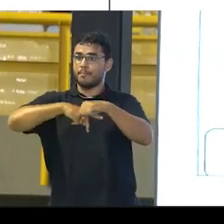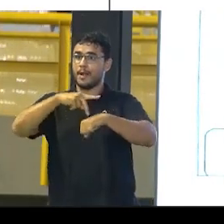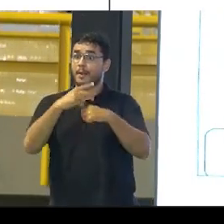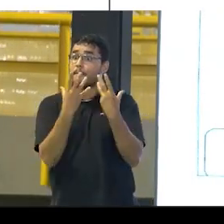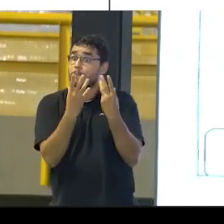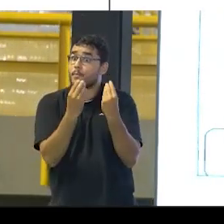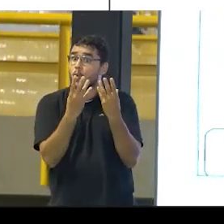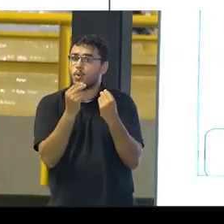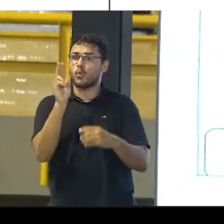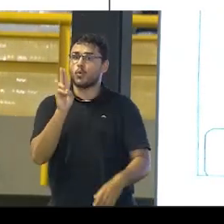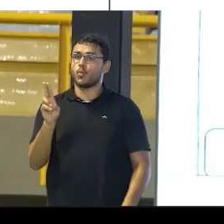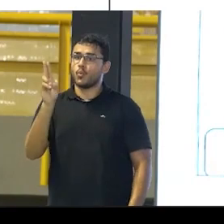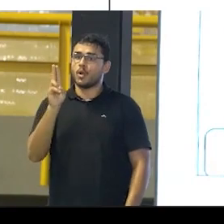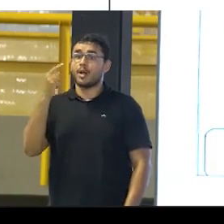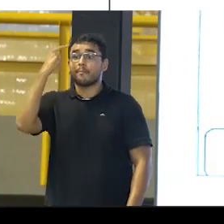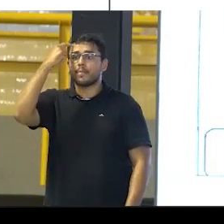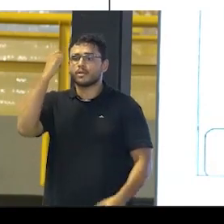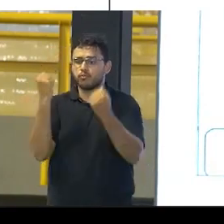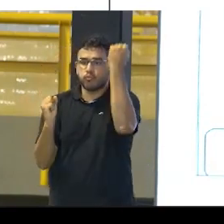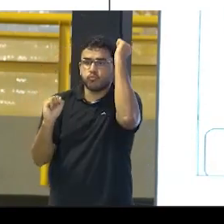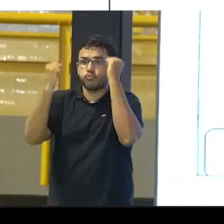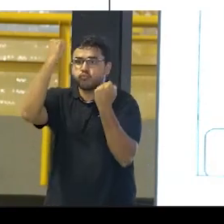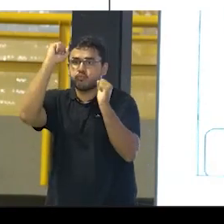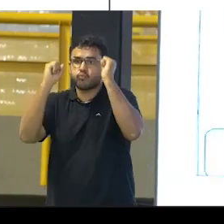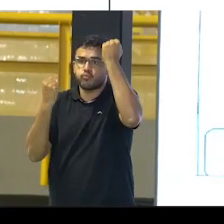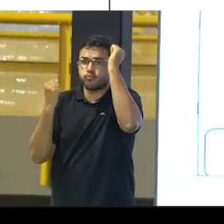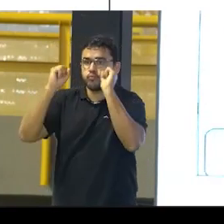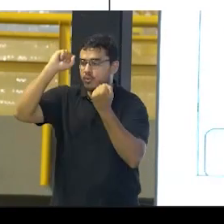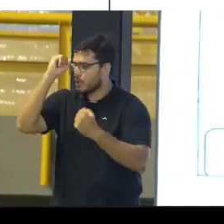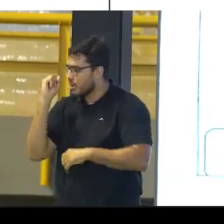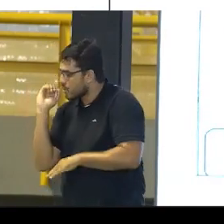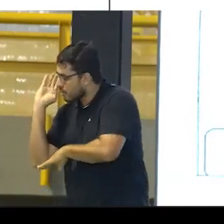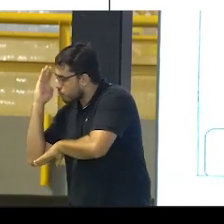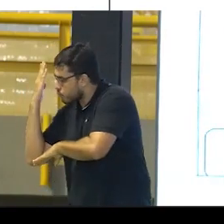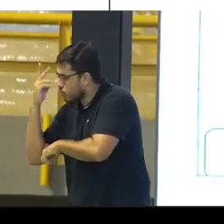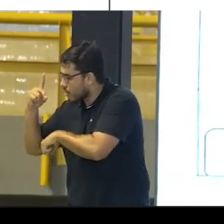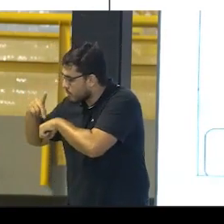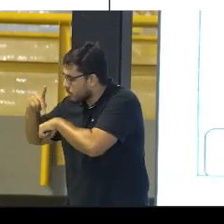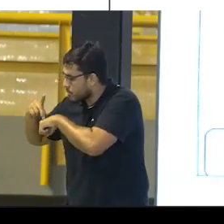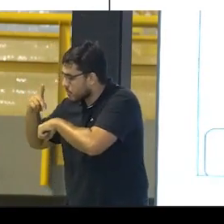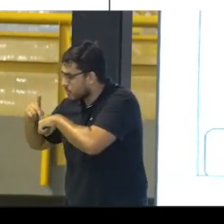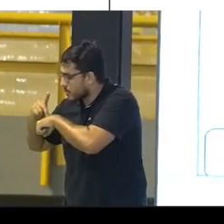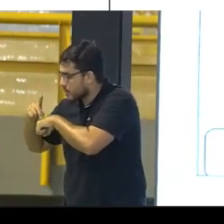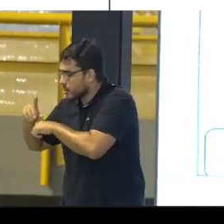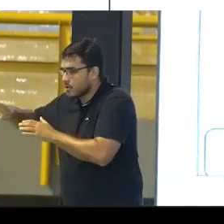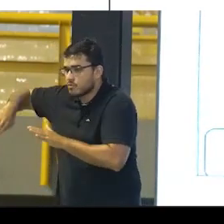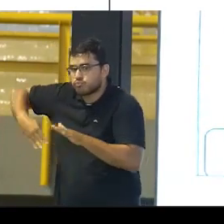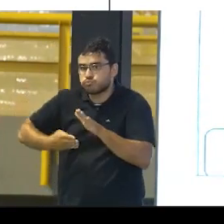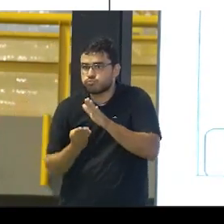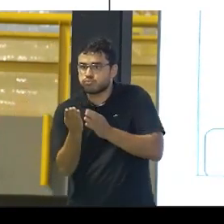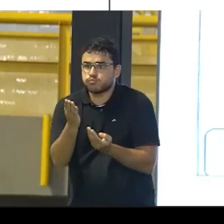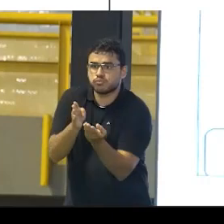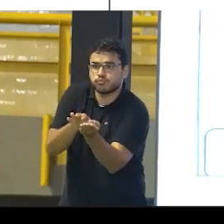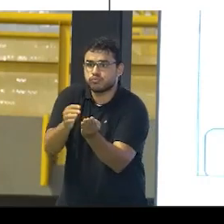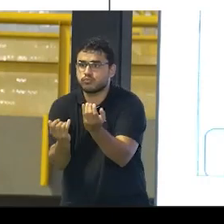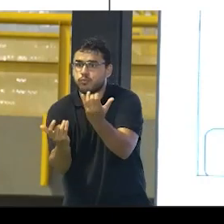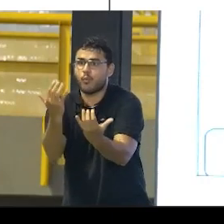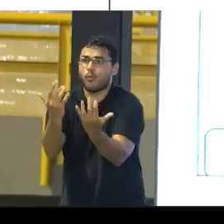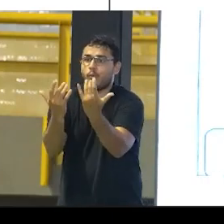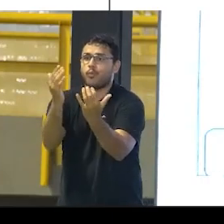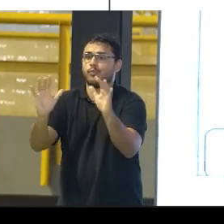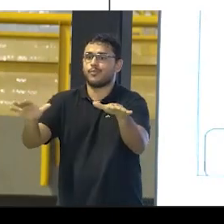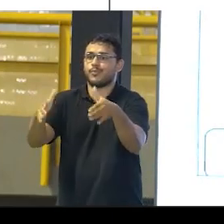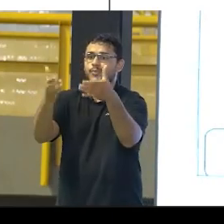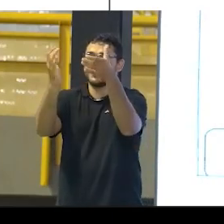preço. Então, no caso da China, como o país tem muito carvão mineral, para bancar o crescimento econômico,